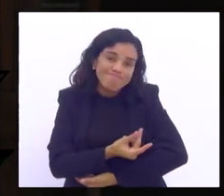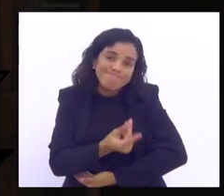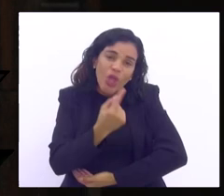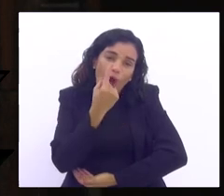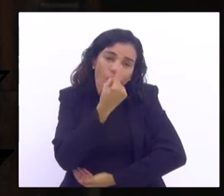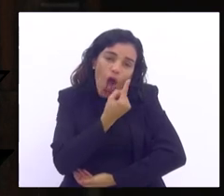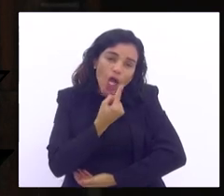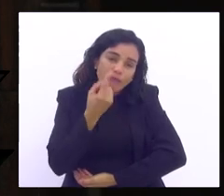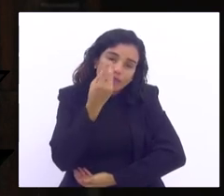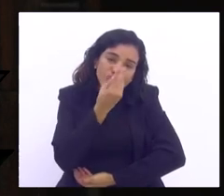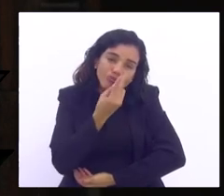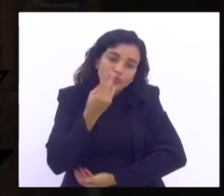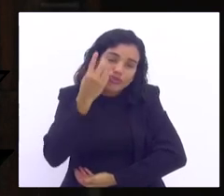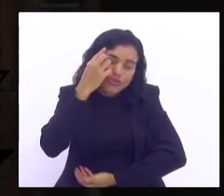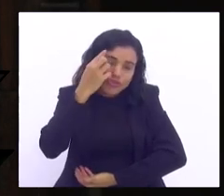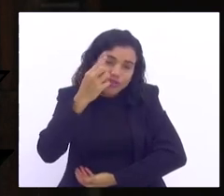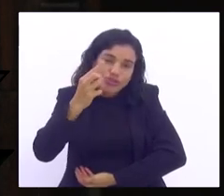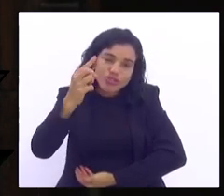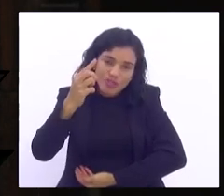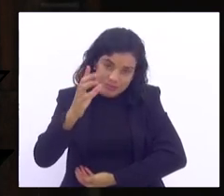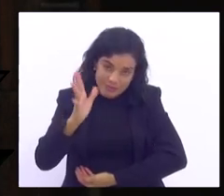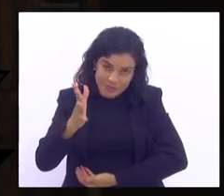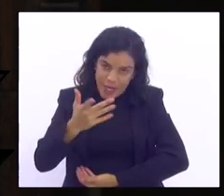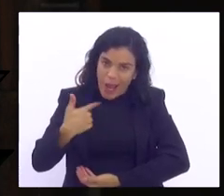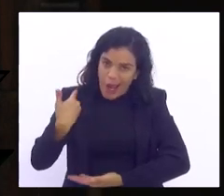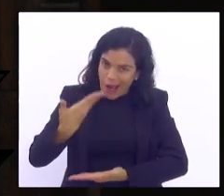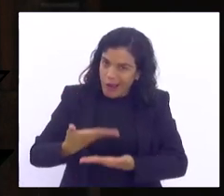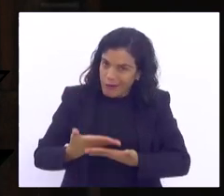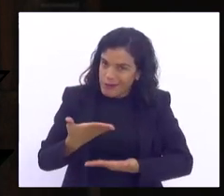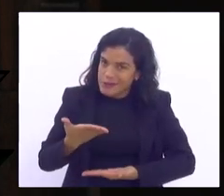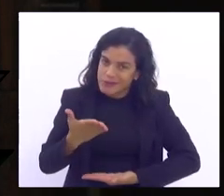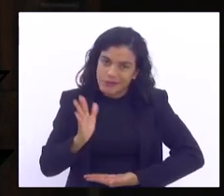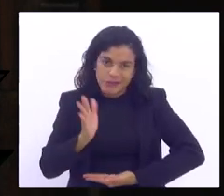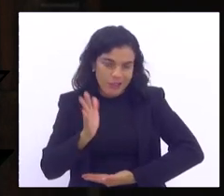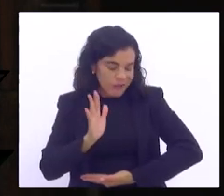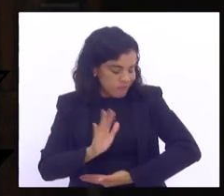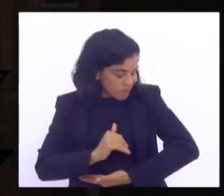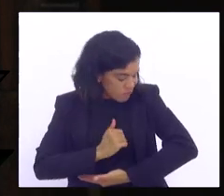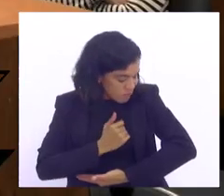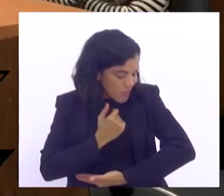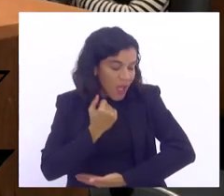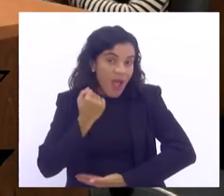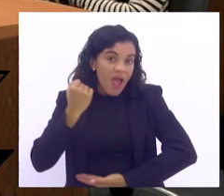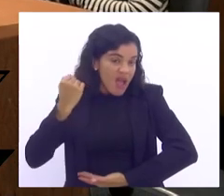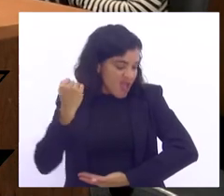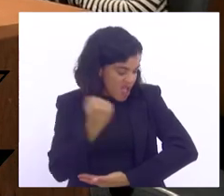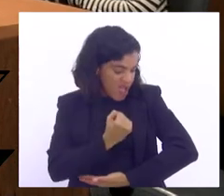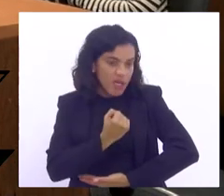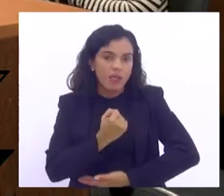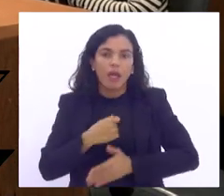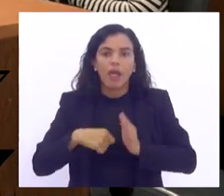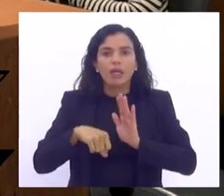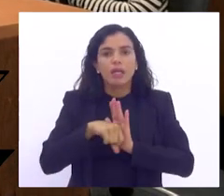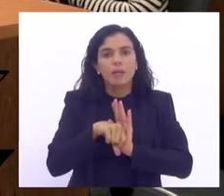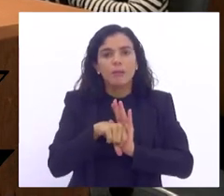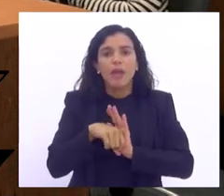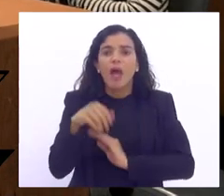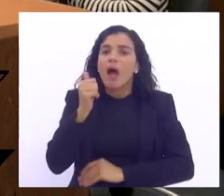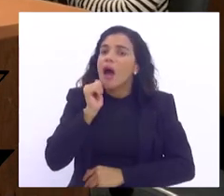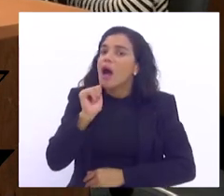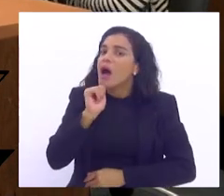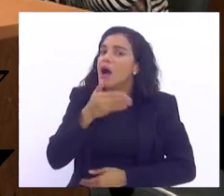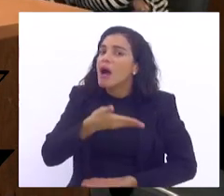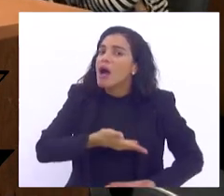horas, dias, como já aconteceu, até alguns anos, matá-lo seria um crime. Ah, a mamãe está com o